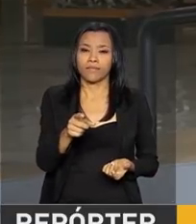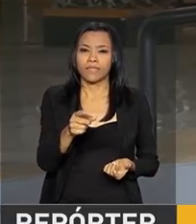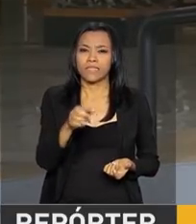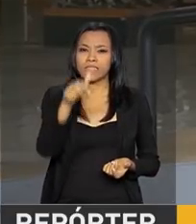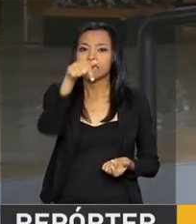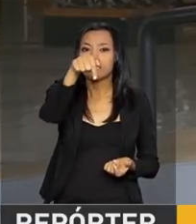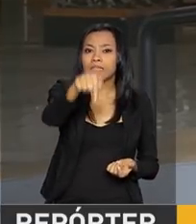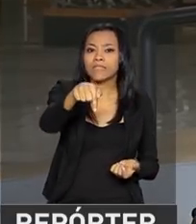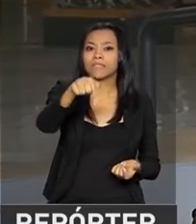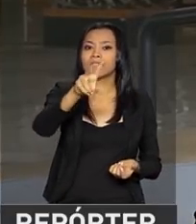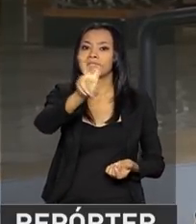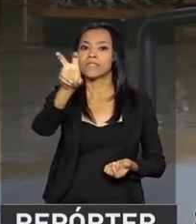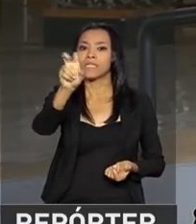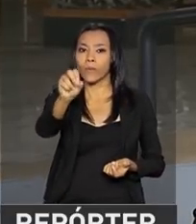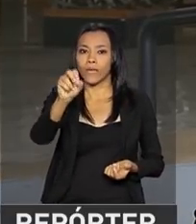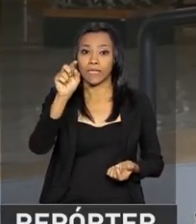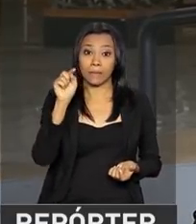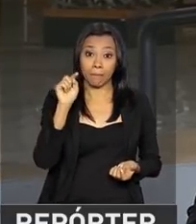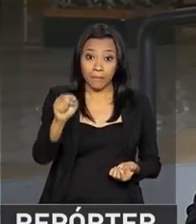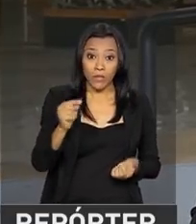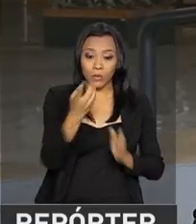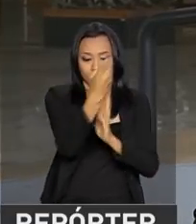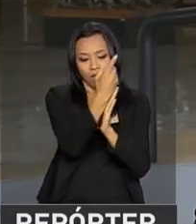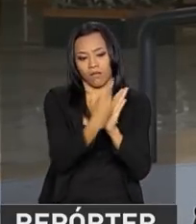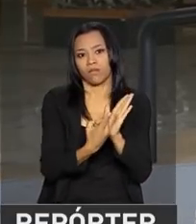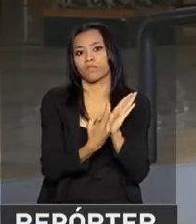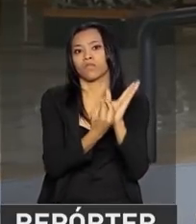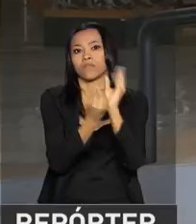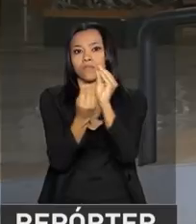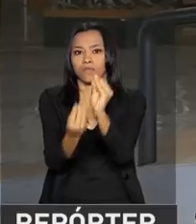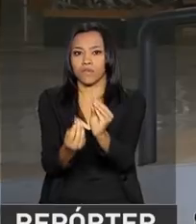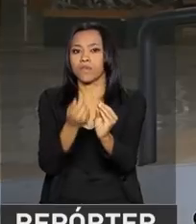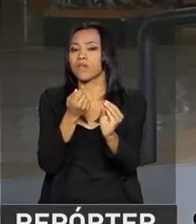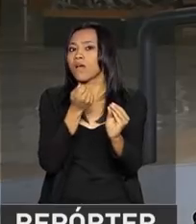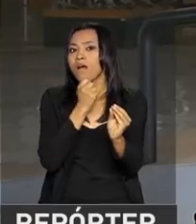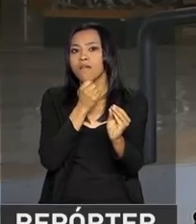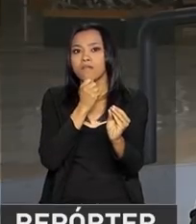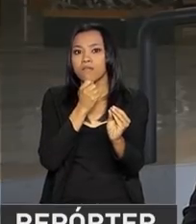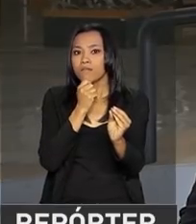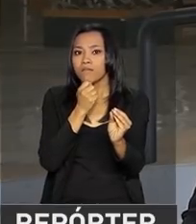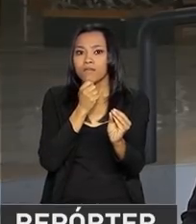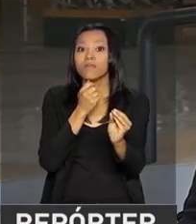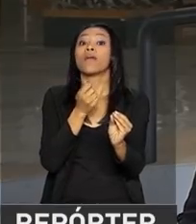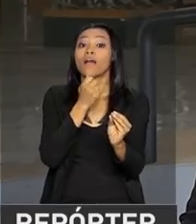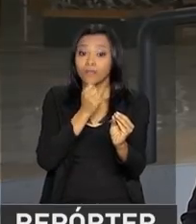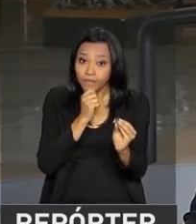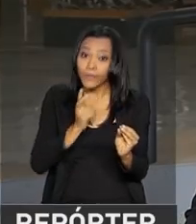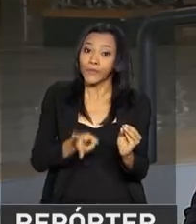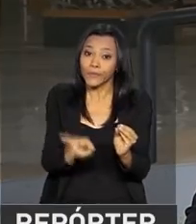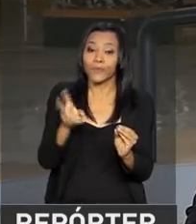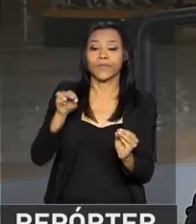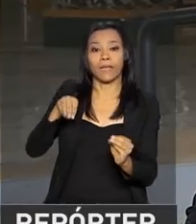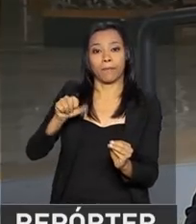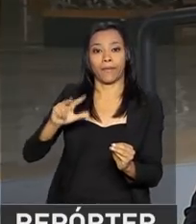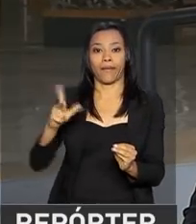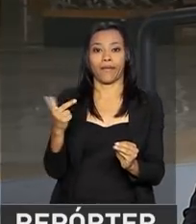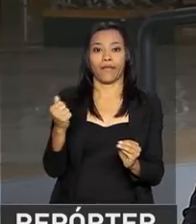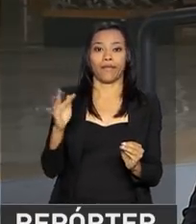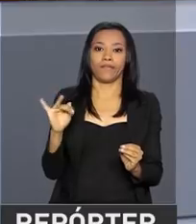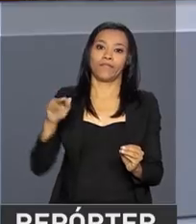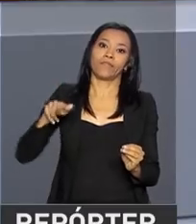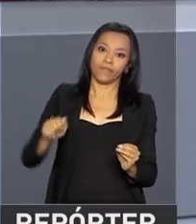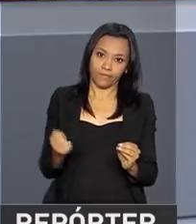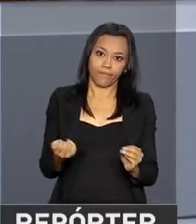750 mil declarações que ainda estão retidas na malha fina da receita federal foto com você e